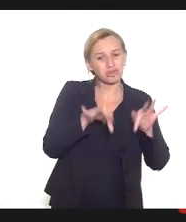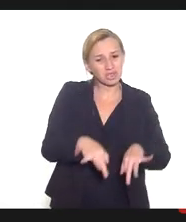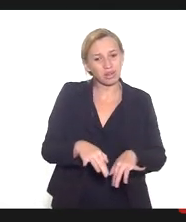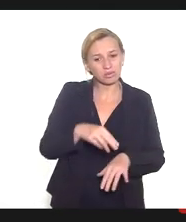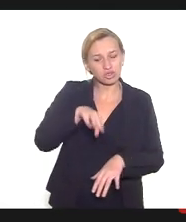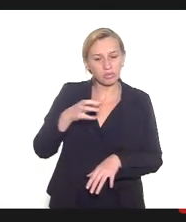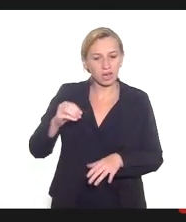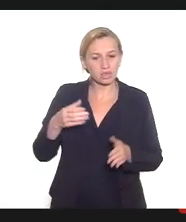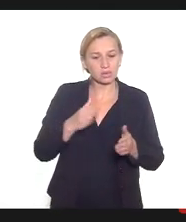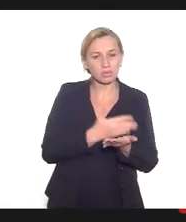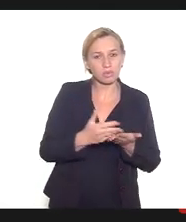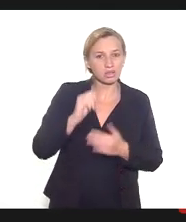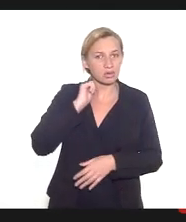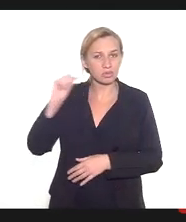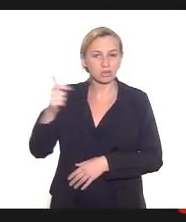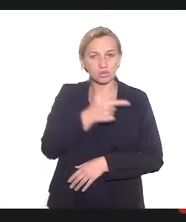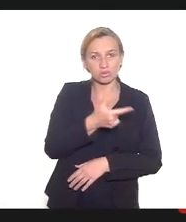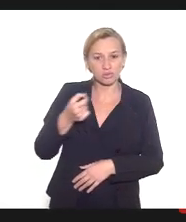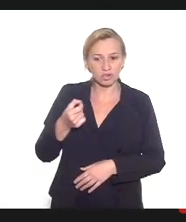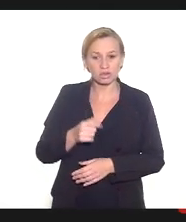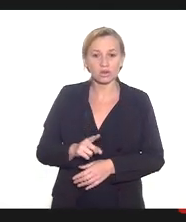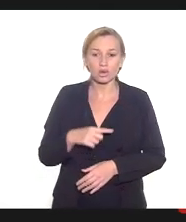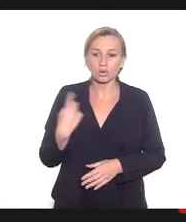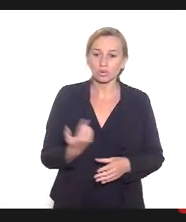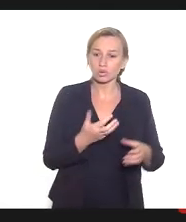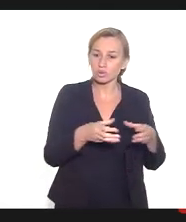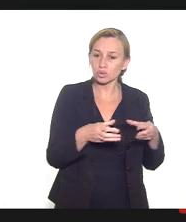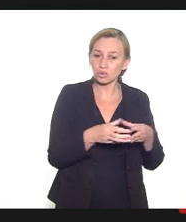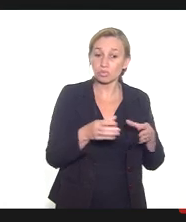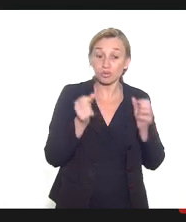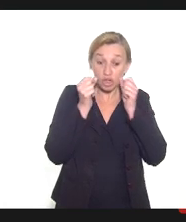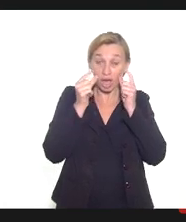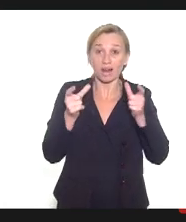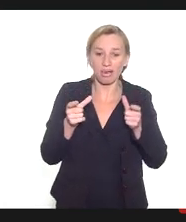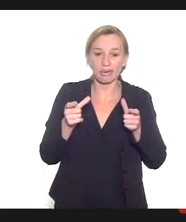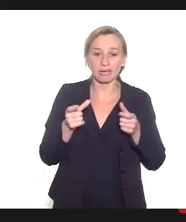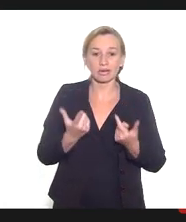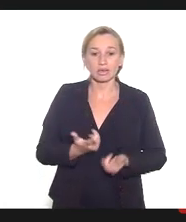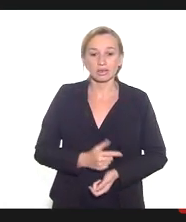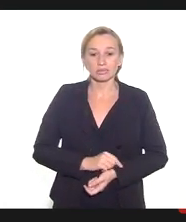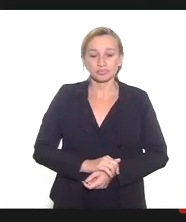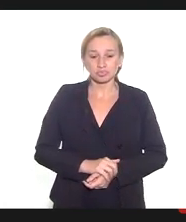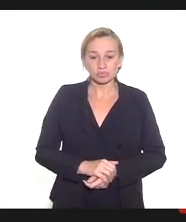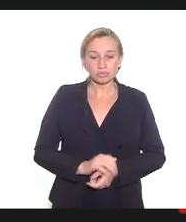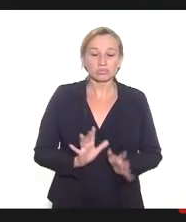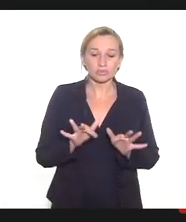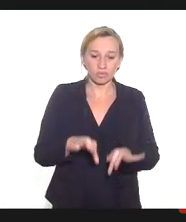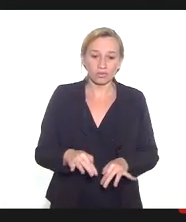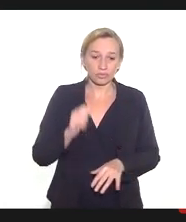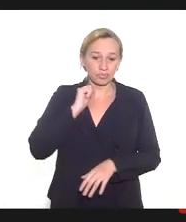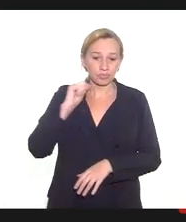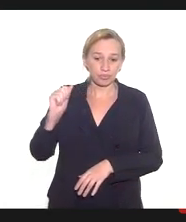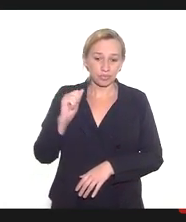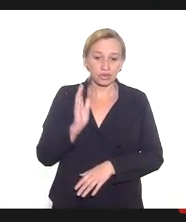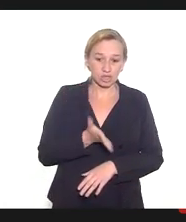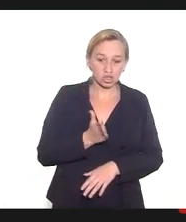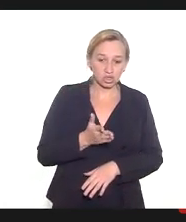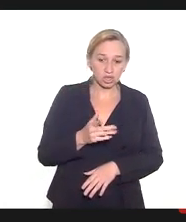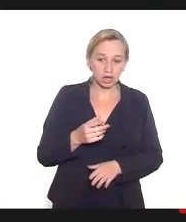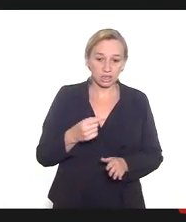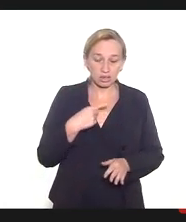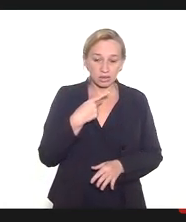começo de abril de2007 o nosso grupo já ficou Alerta e no final de Abril a gente já